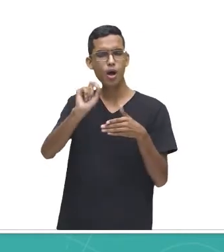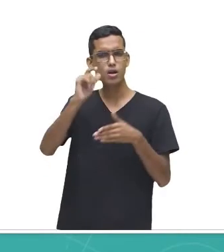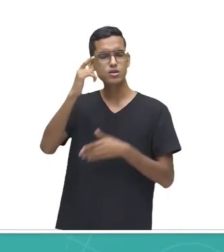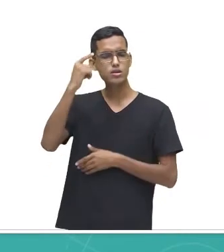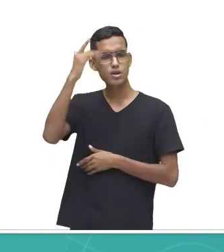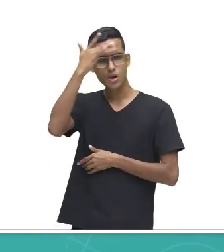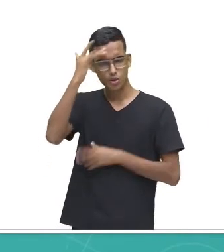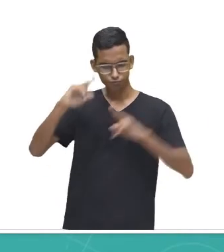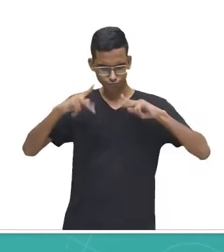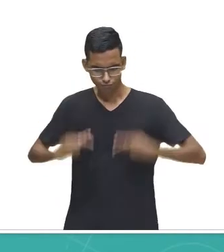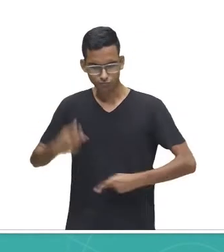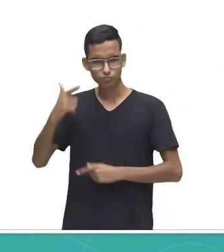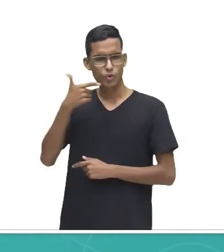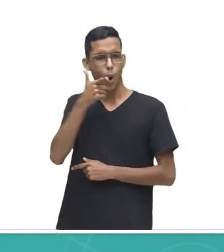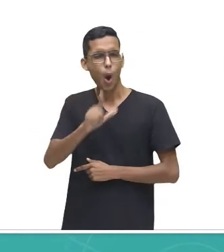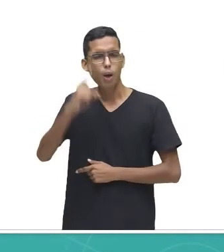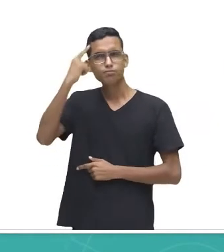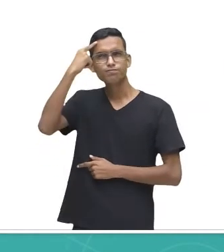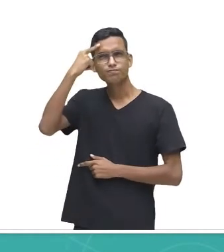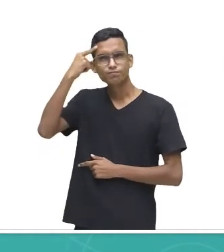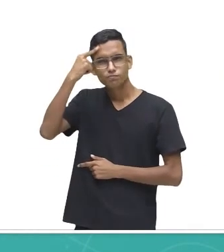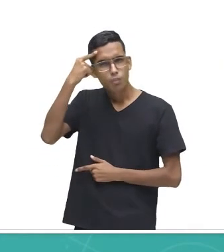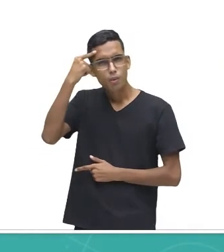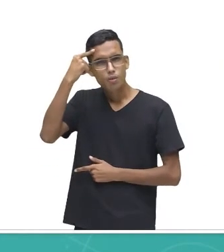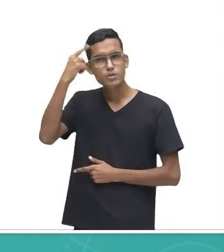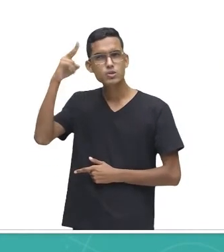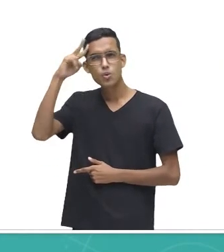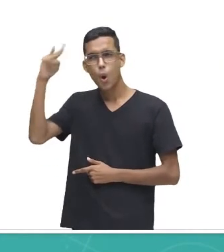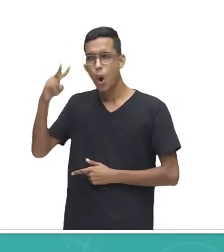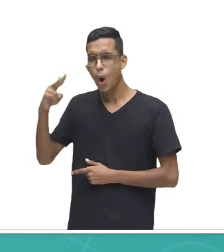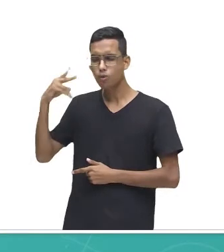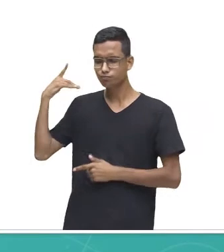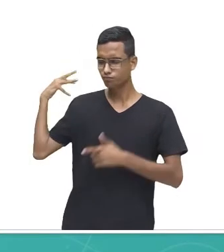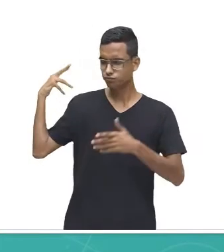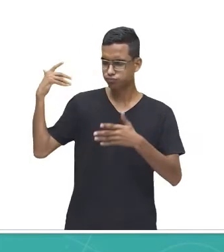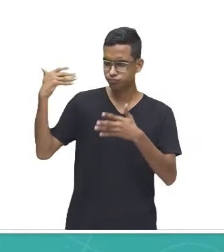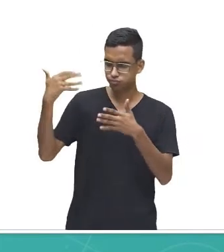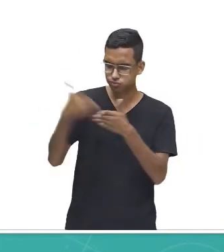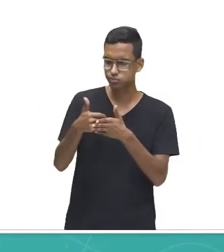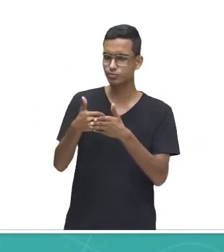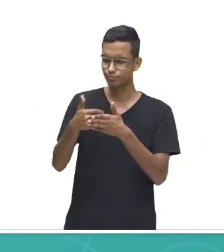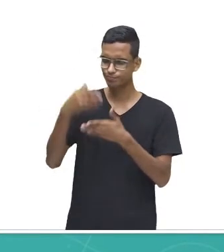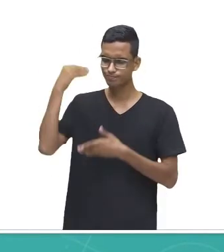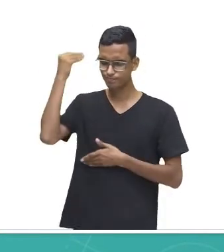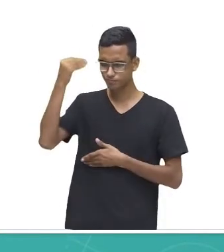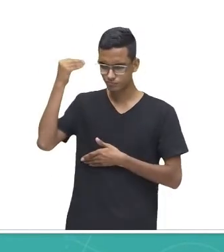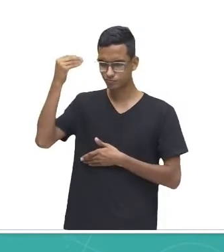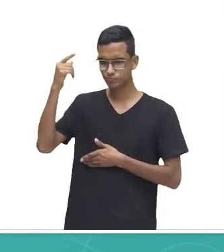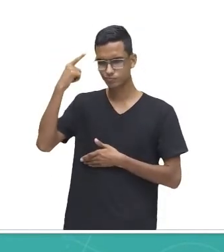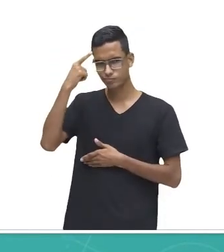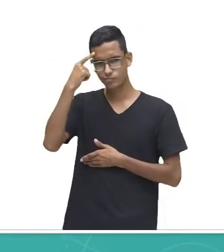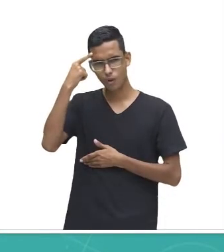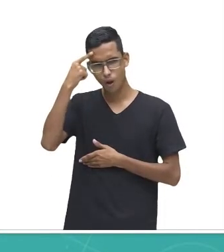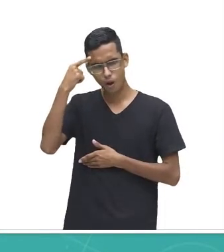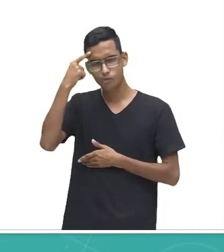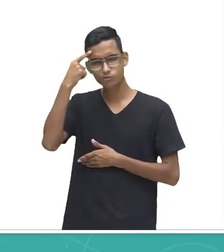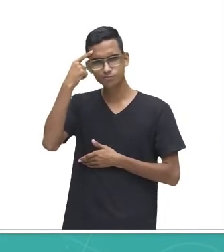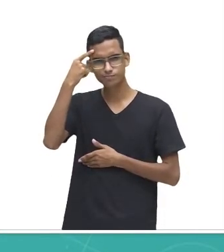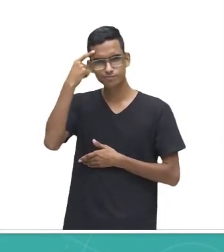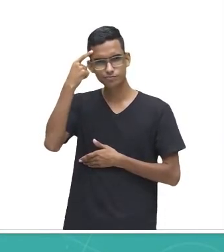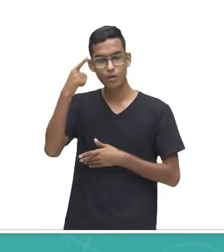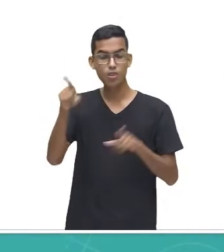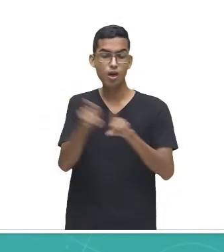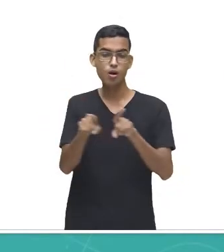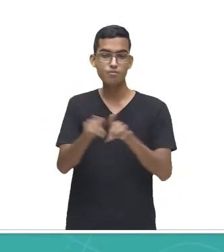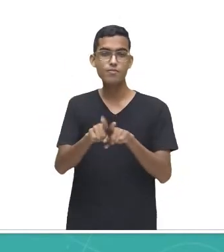realidade, pudesse pensar a sua caminhada, pensar a sua história. E aqui também foi outra quebra de